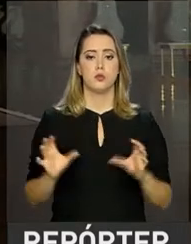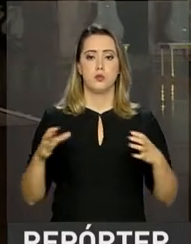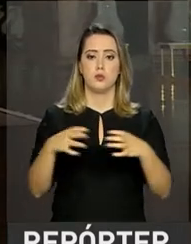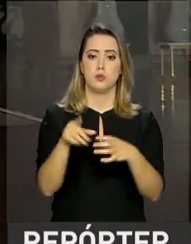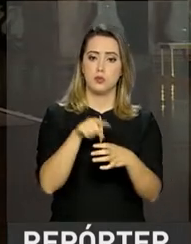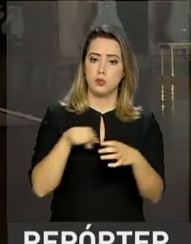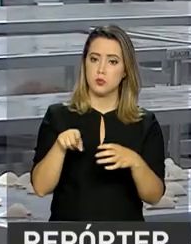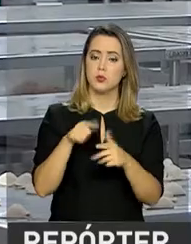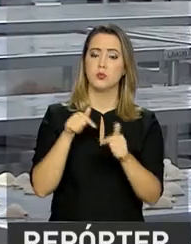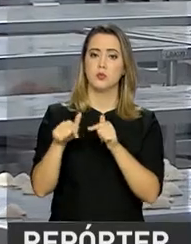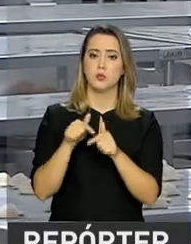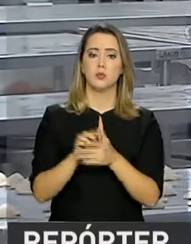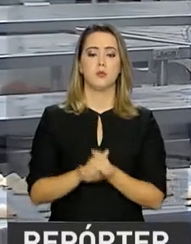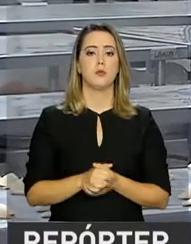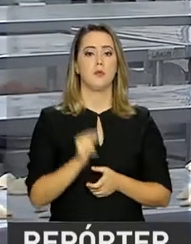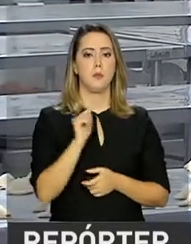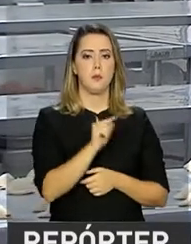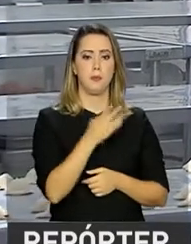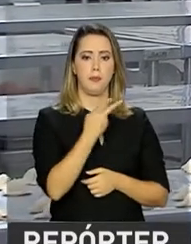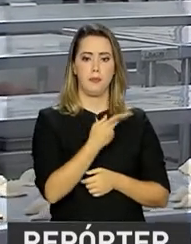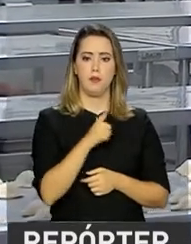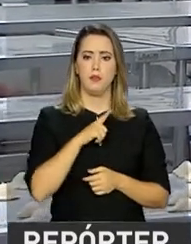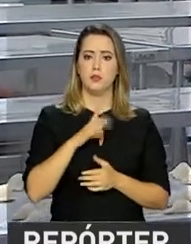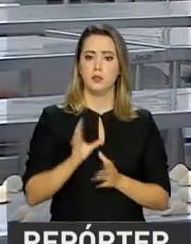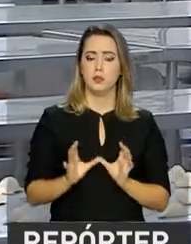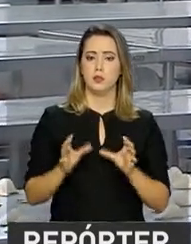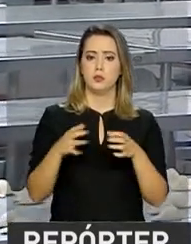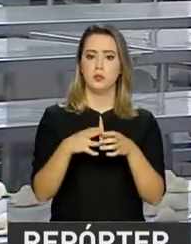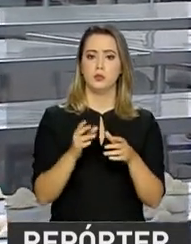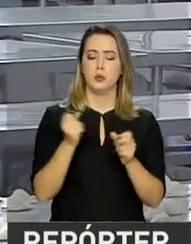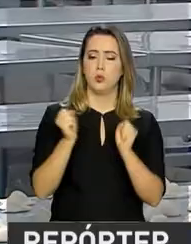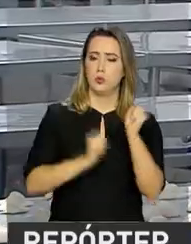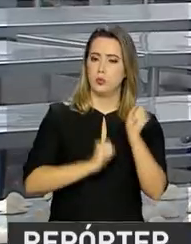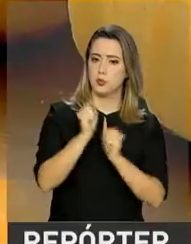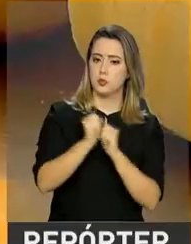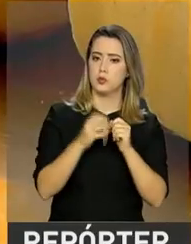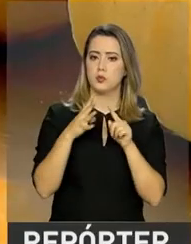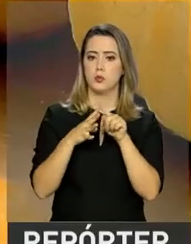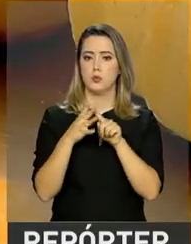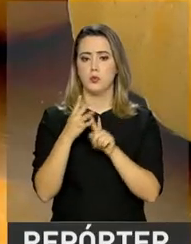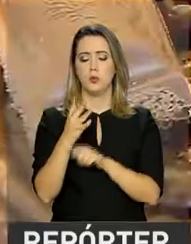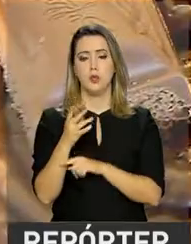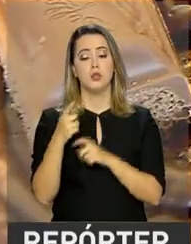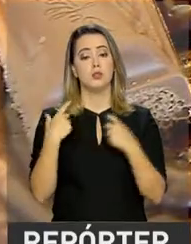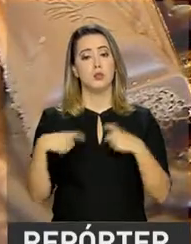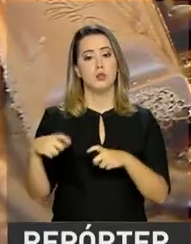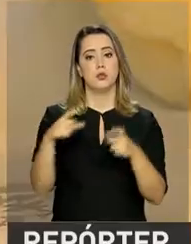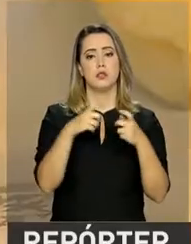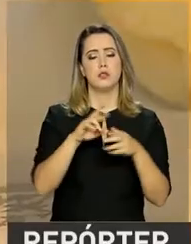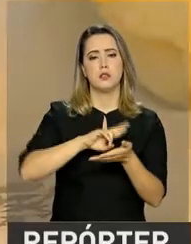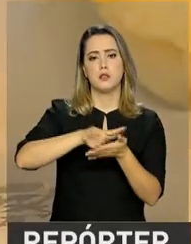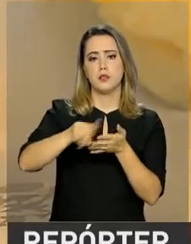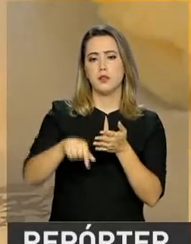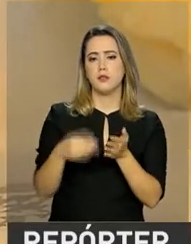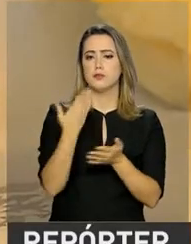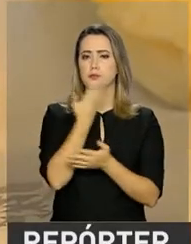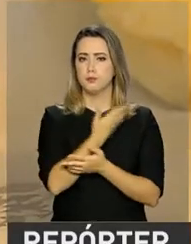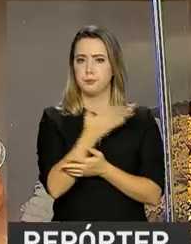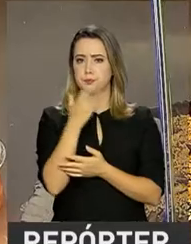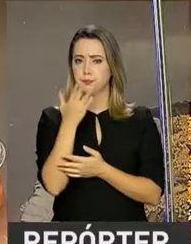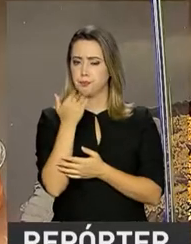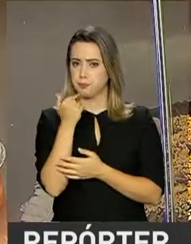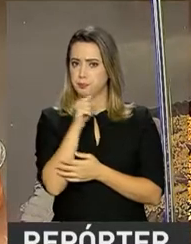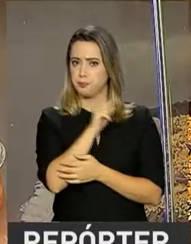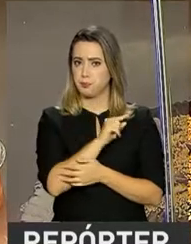modalidade de atividade. Pedro é dono de uma central de produção e de 4 lojas que vendem pães, bolos, tortas e salgados.